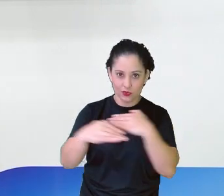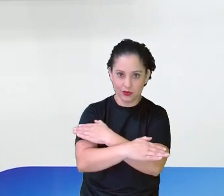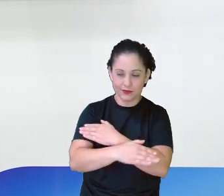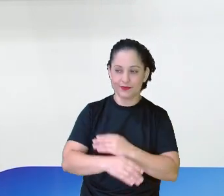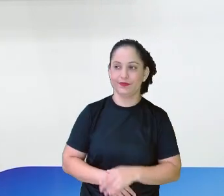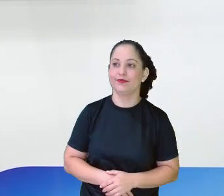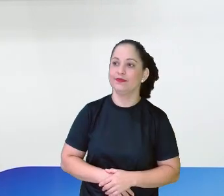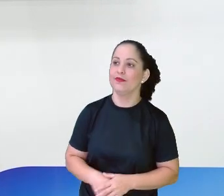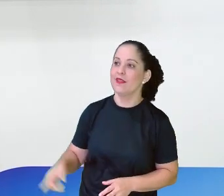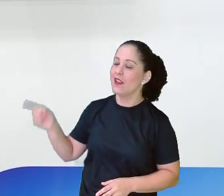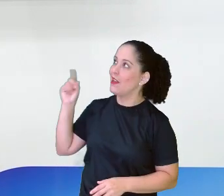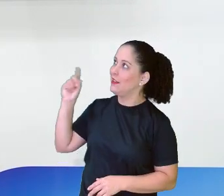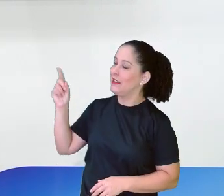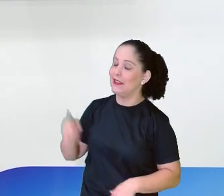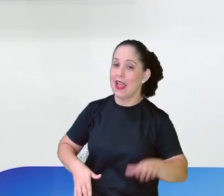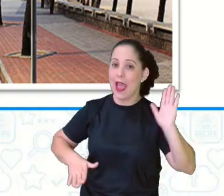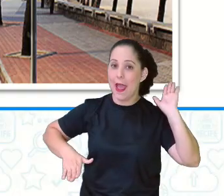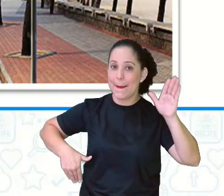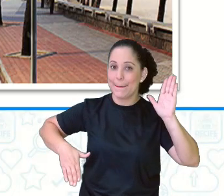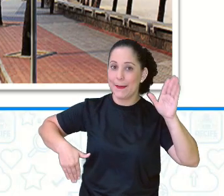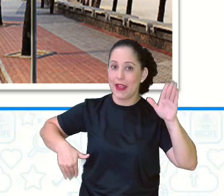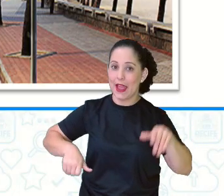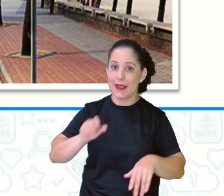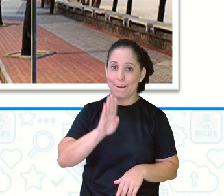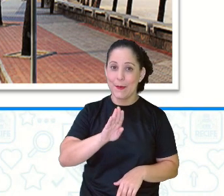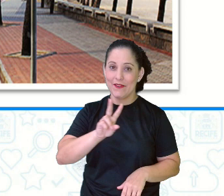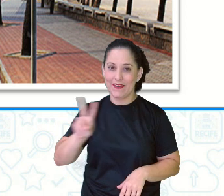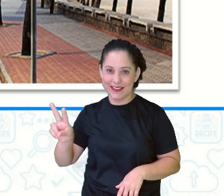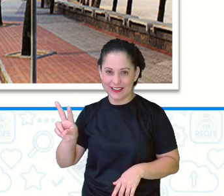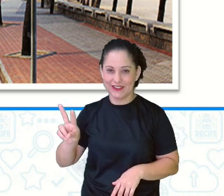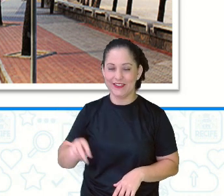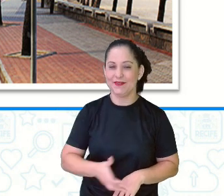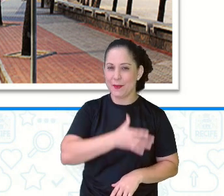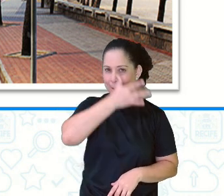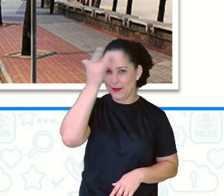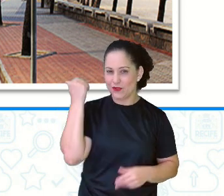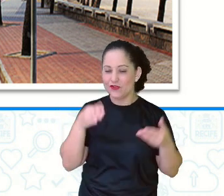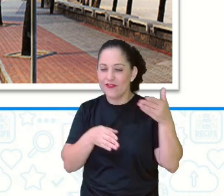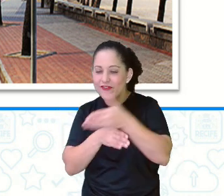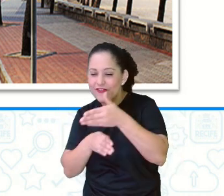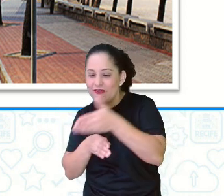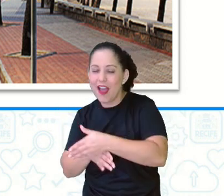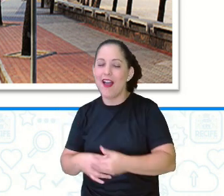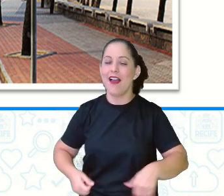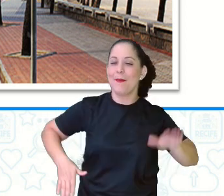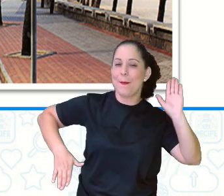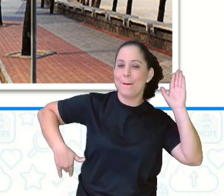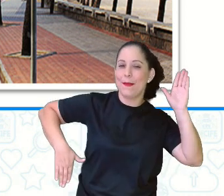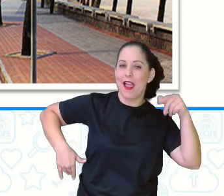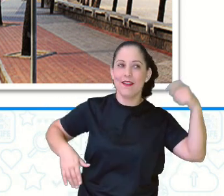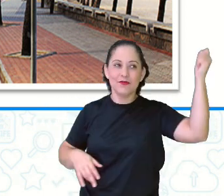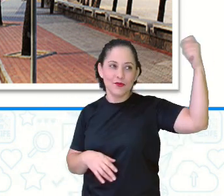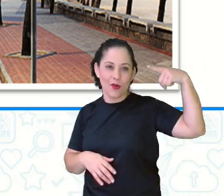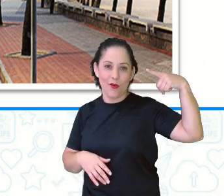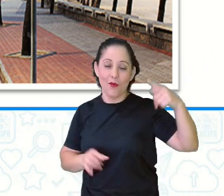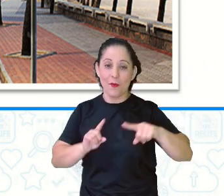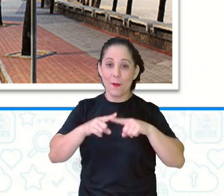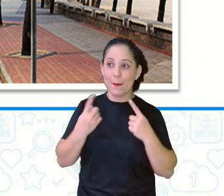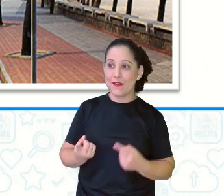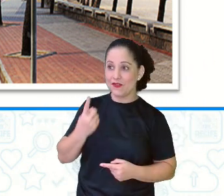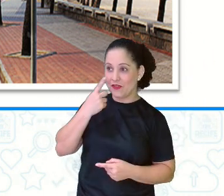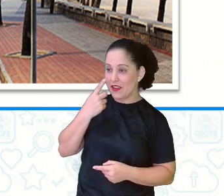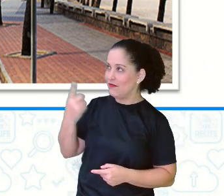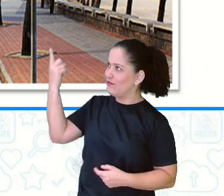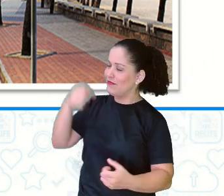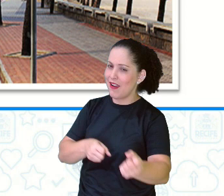aqui, essa daqui é a praia de Boa Viagem, que as pessoas gostam muito de ir lá, pegar uma prainha, mas olha só, a gente observa aqui na foto